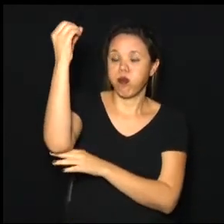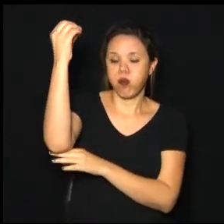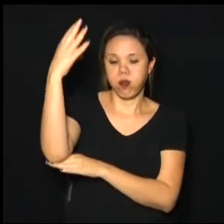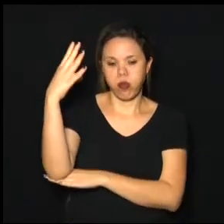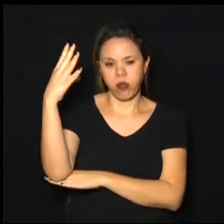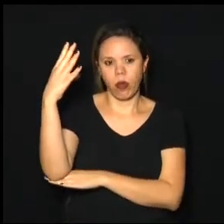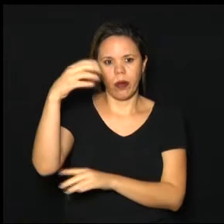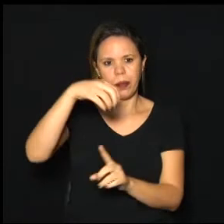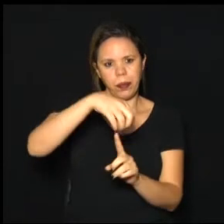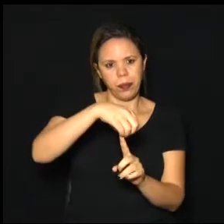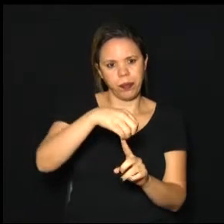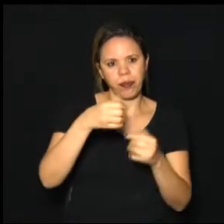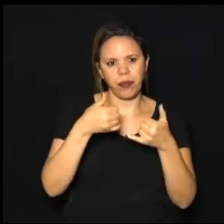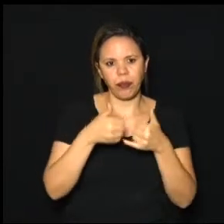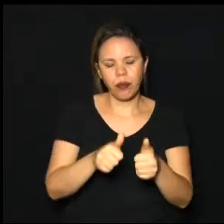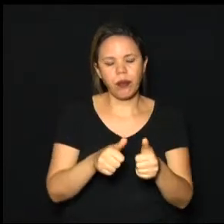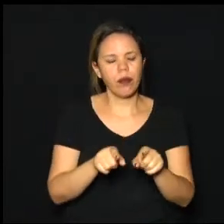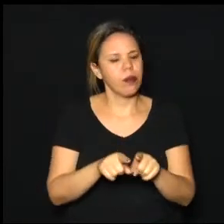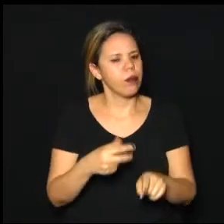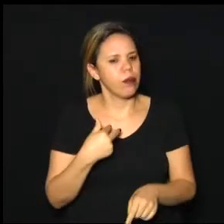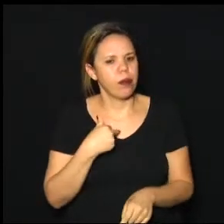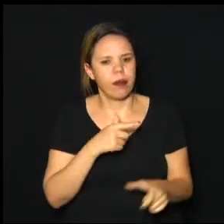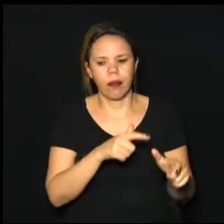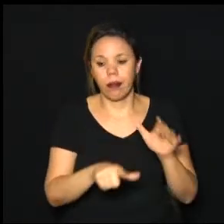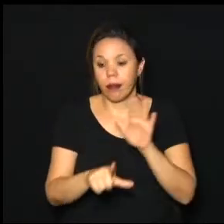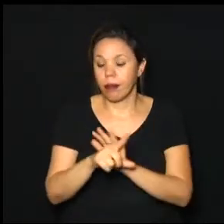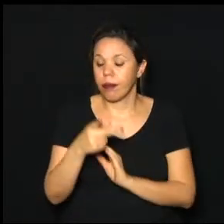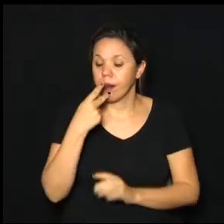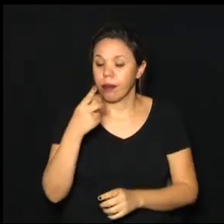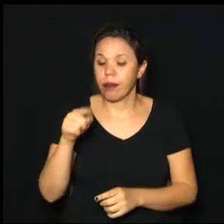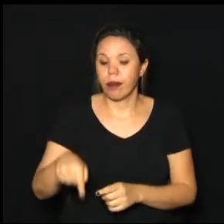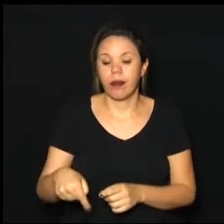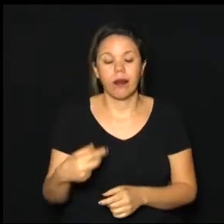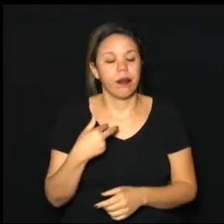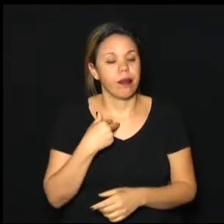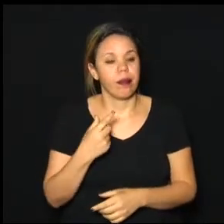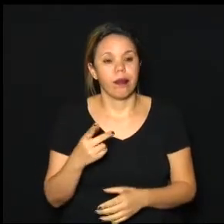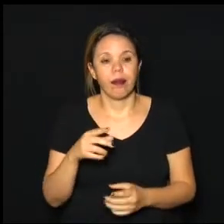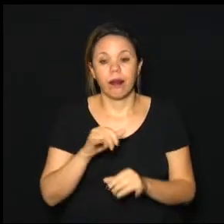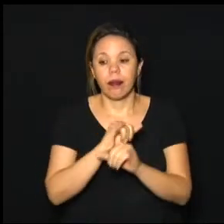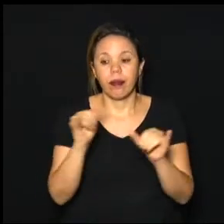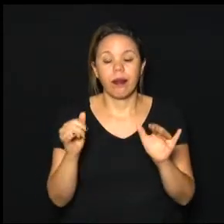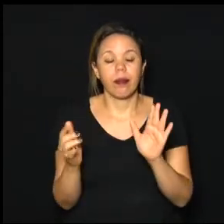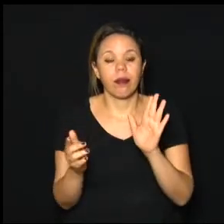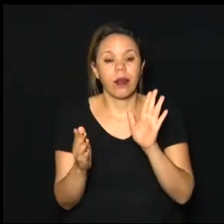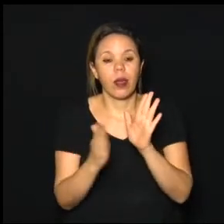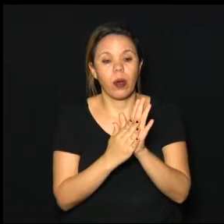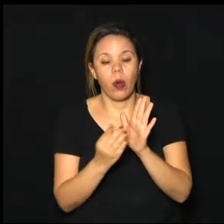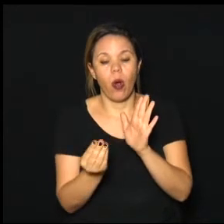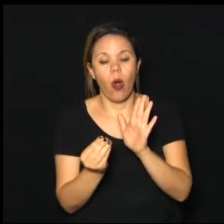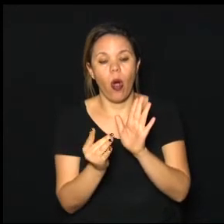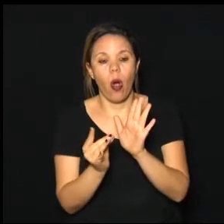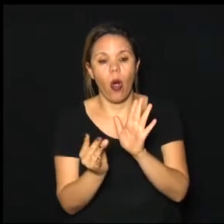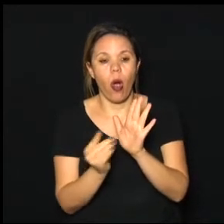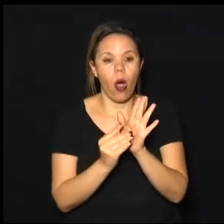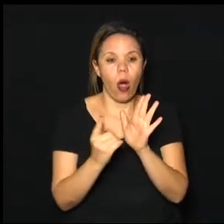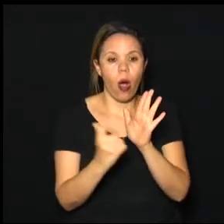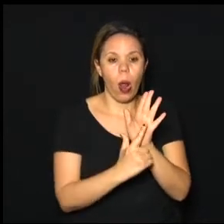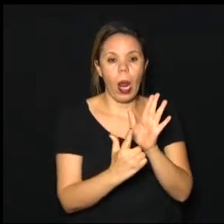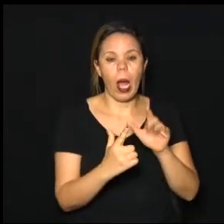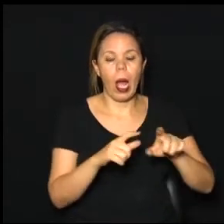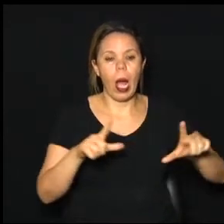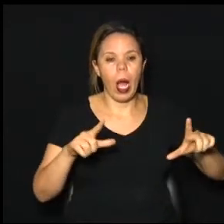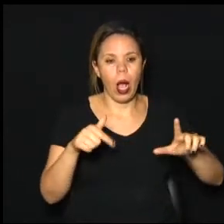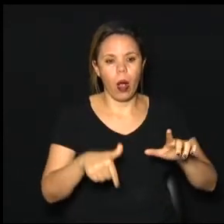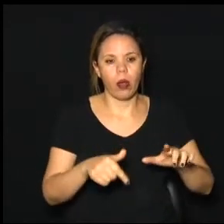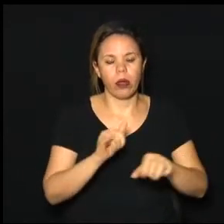tá certo? São esses locais que a lei considera como de uso comum do povo. Nesses lugares, portanto,